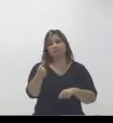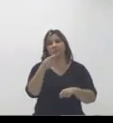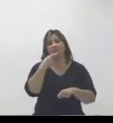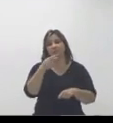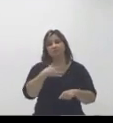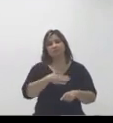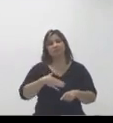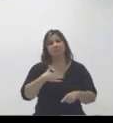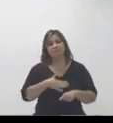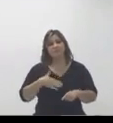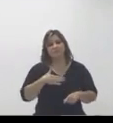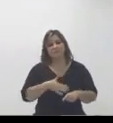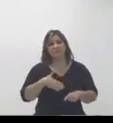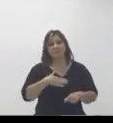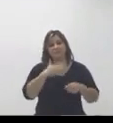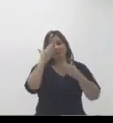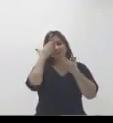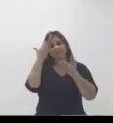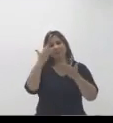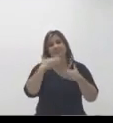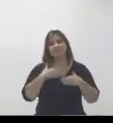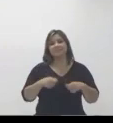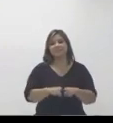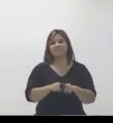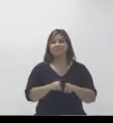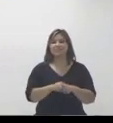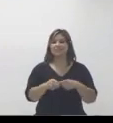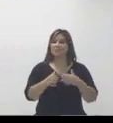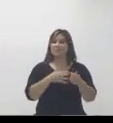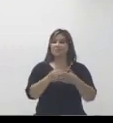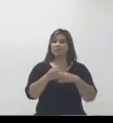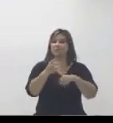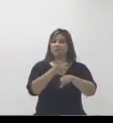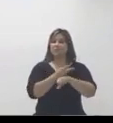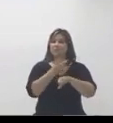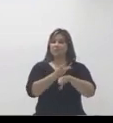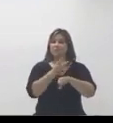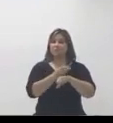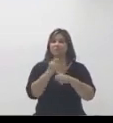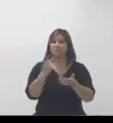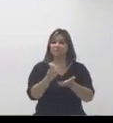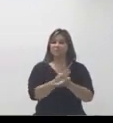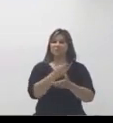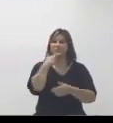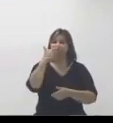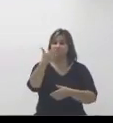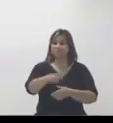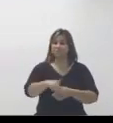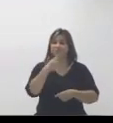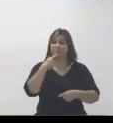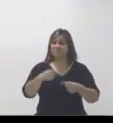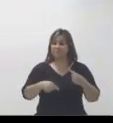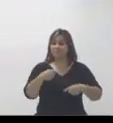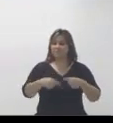satisfação estar aqui e seguir à disposição para que outros possam acontecer brigada